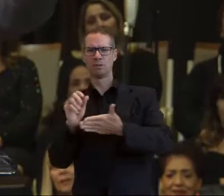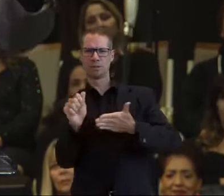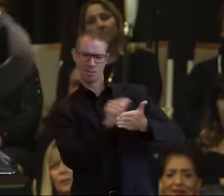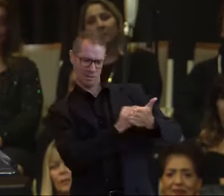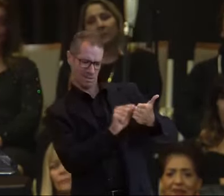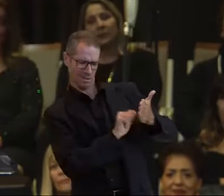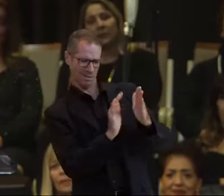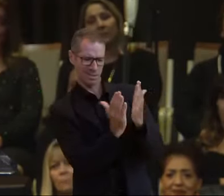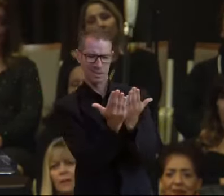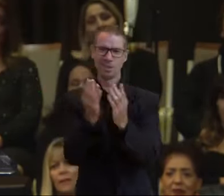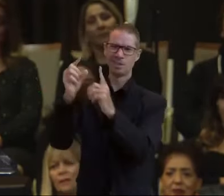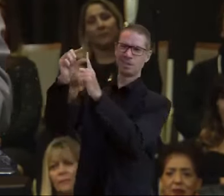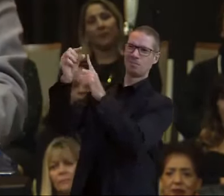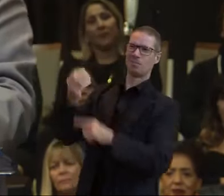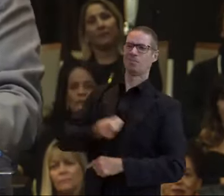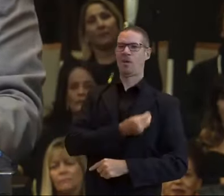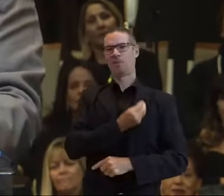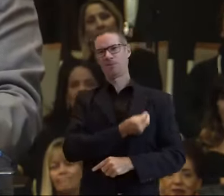da vida.